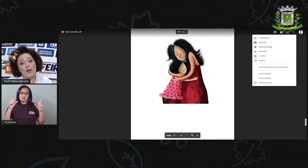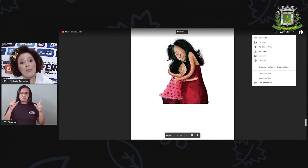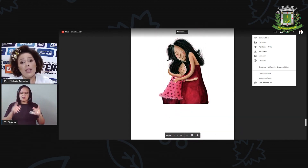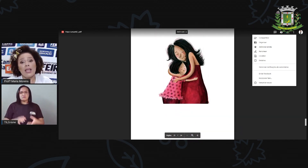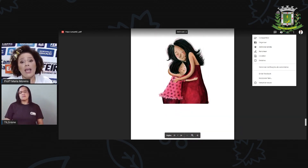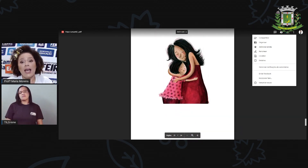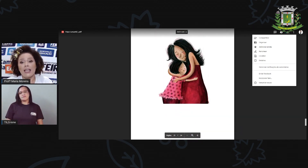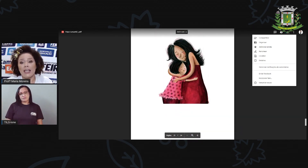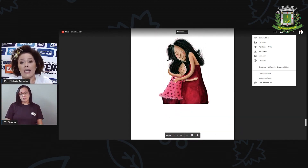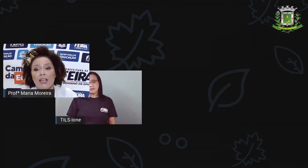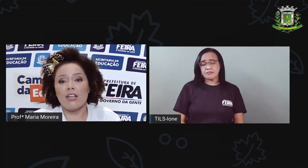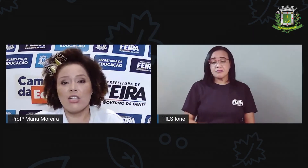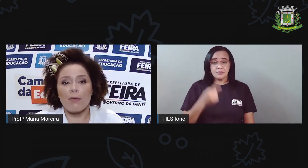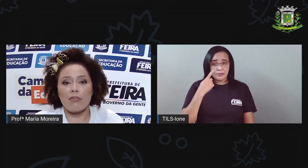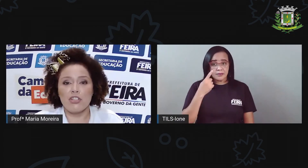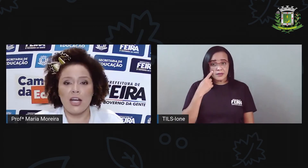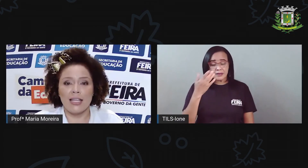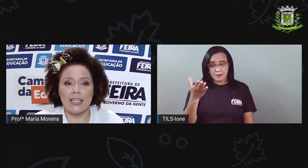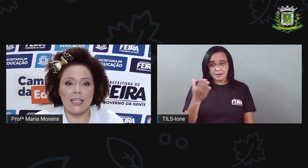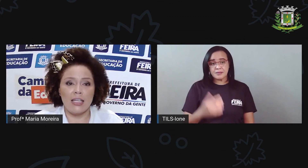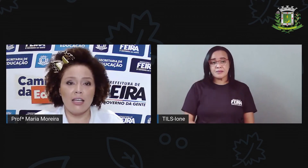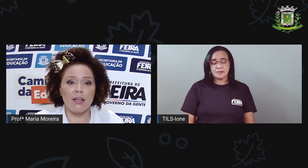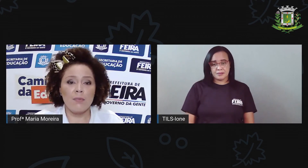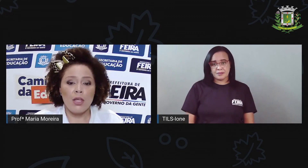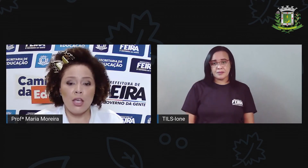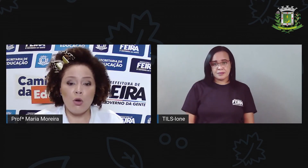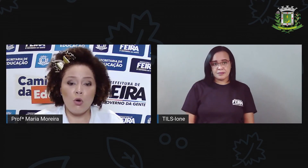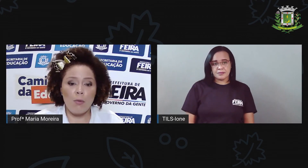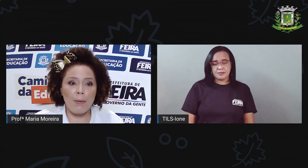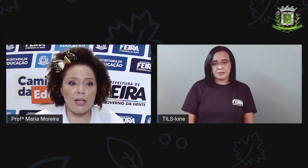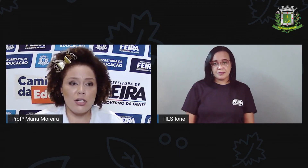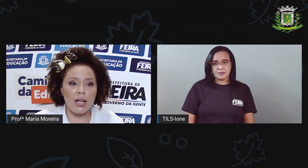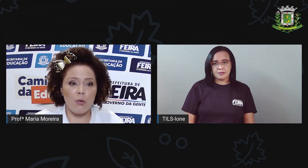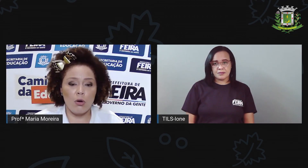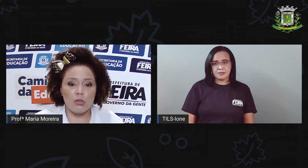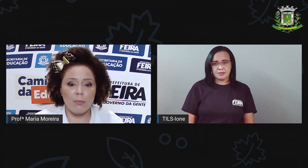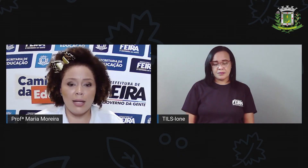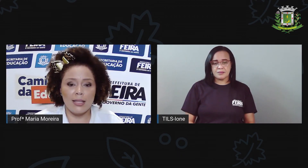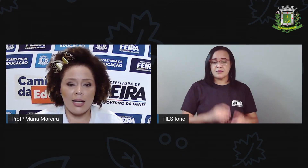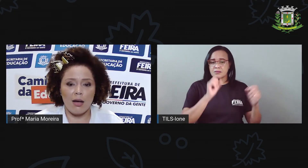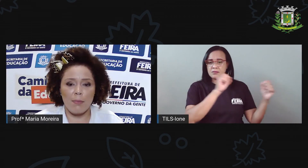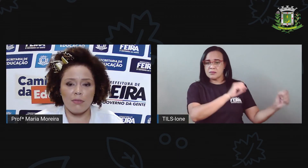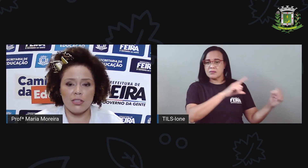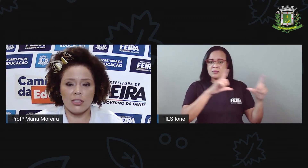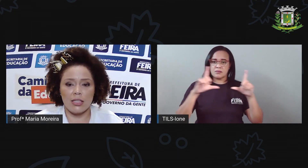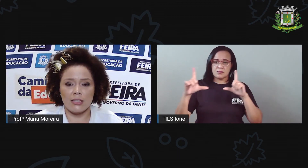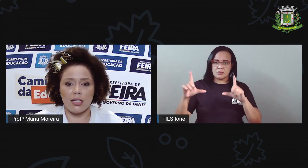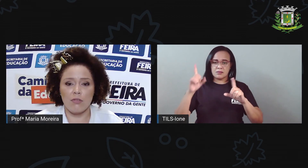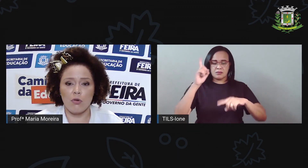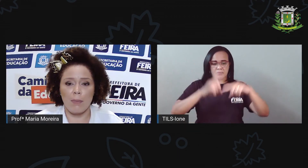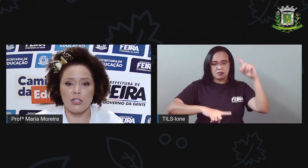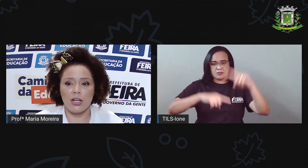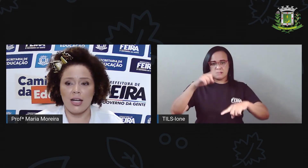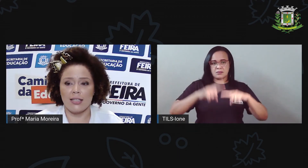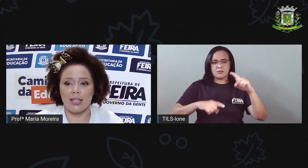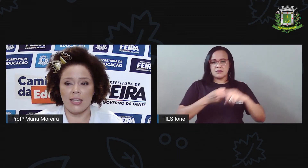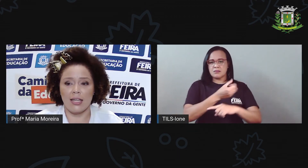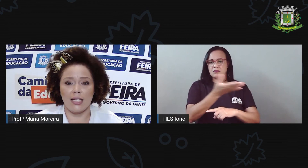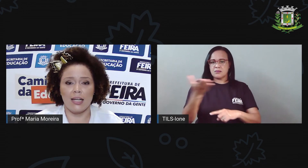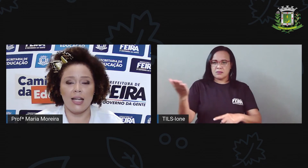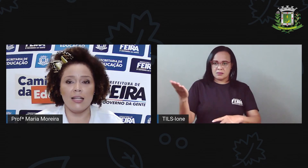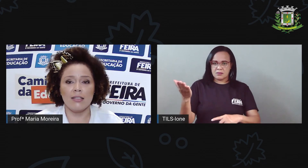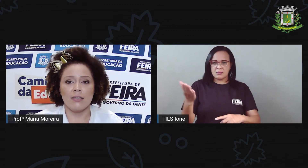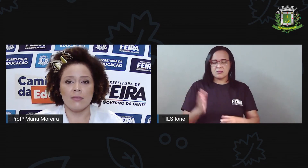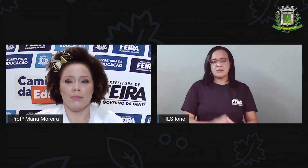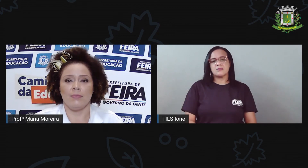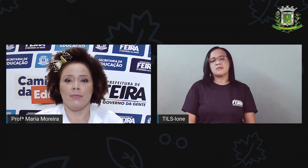só? E aí, deixa para fechar aqui e compartilhar o outro material para vocês, né? Vou compartilhar a